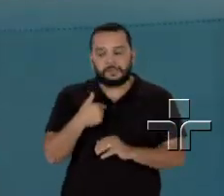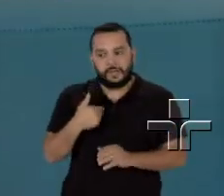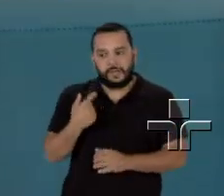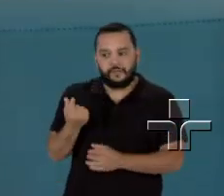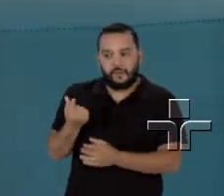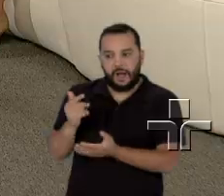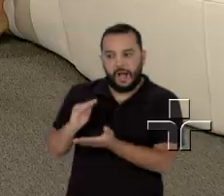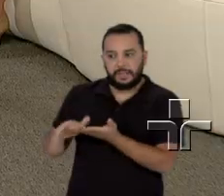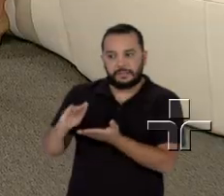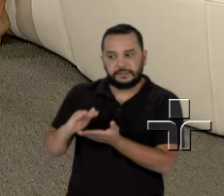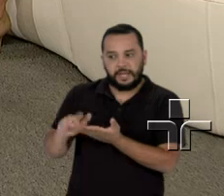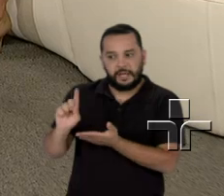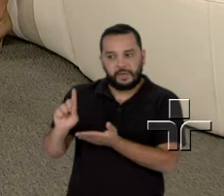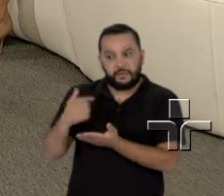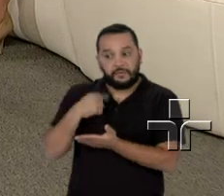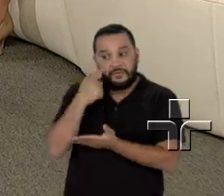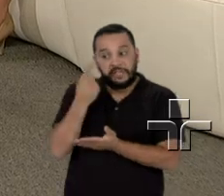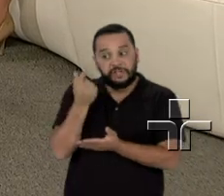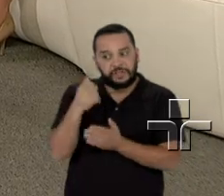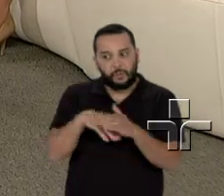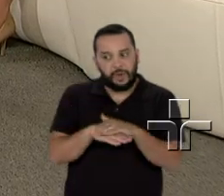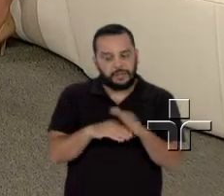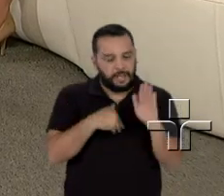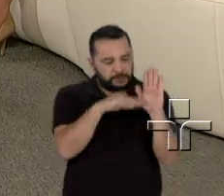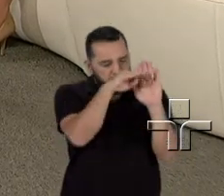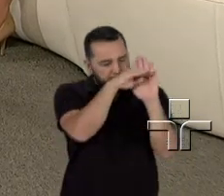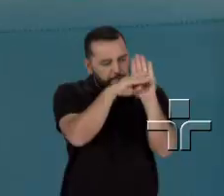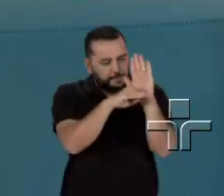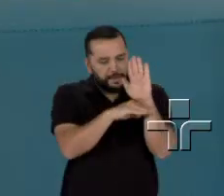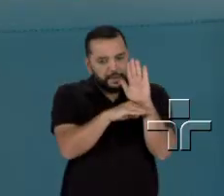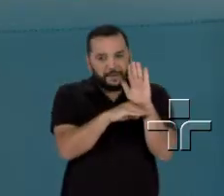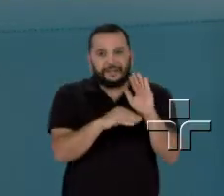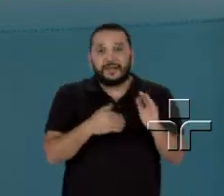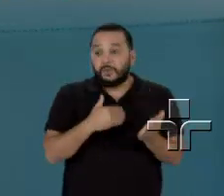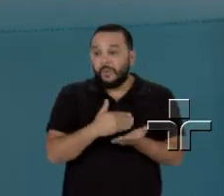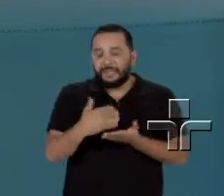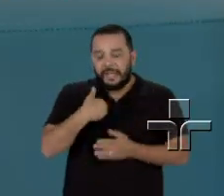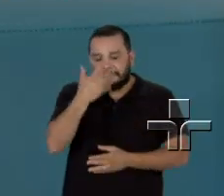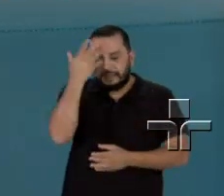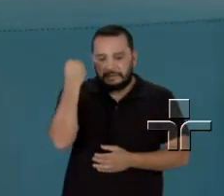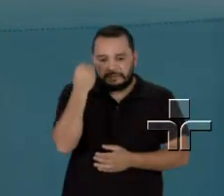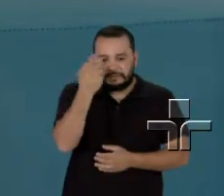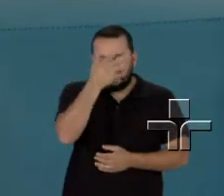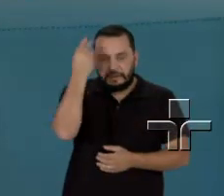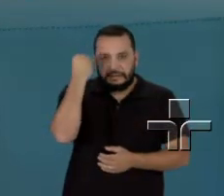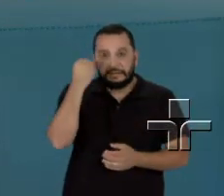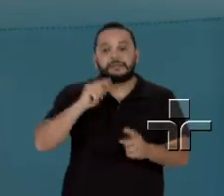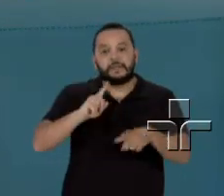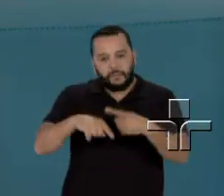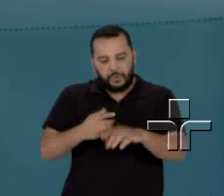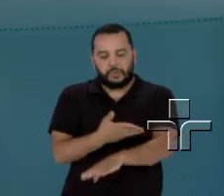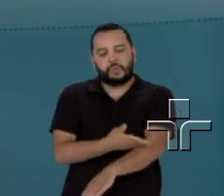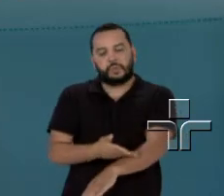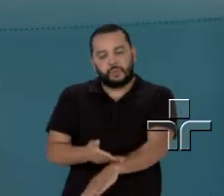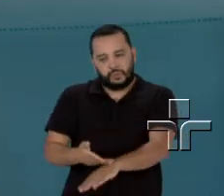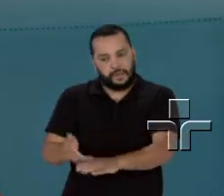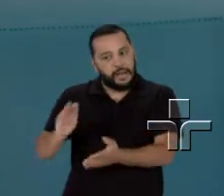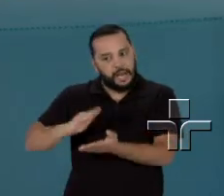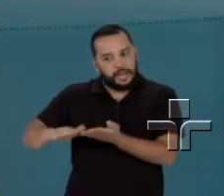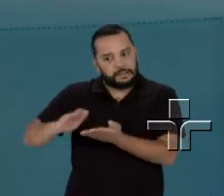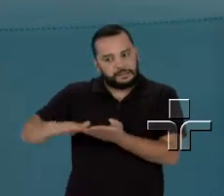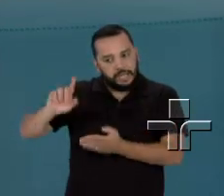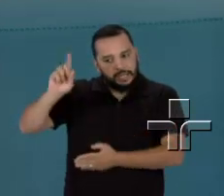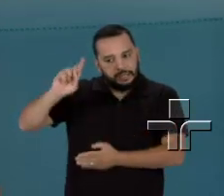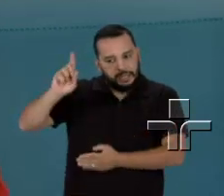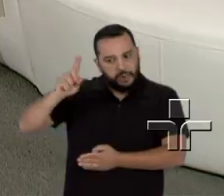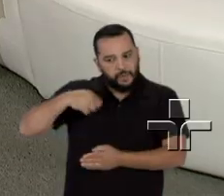gastar sem antes olhar se eu tenho dinheiro no começo você vai falar assim meu deus que se de olhar daqui a pouco já vira uma coisa comum eu